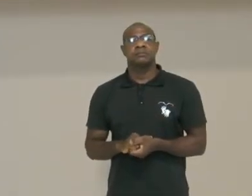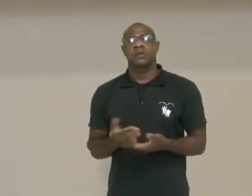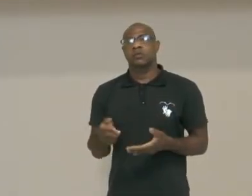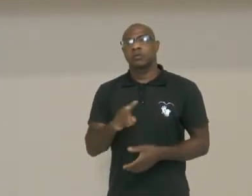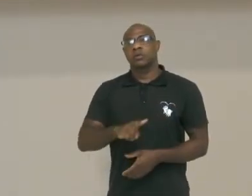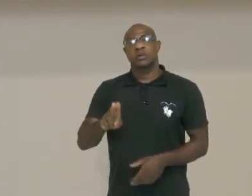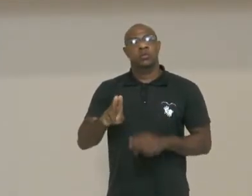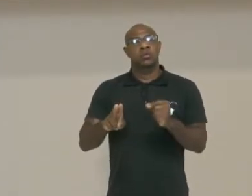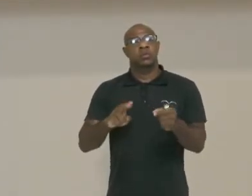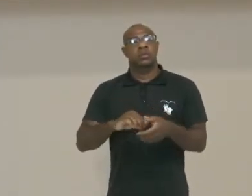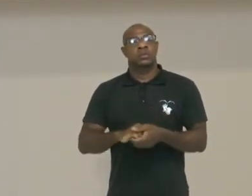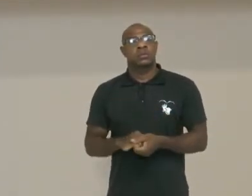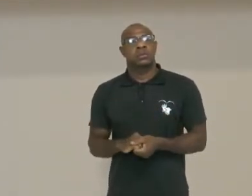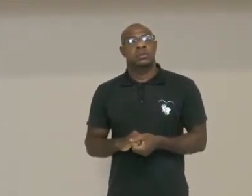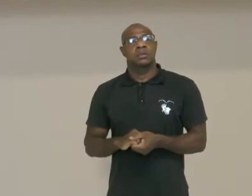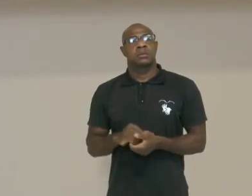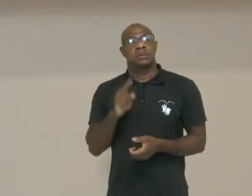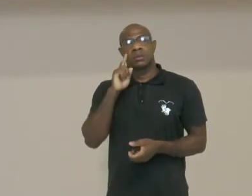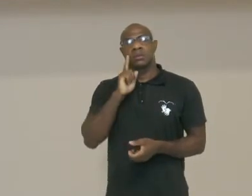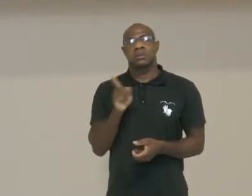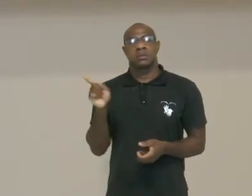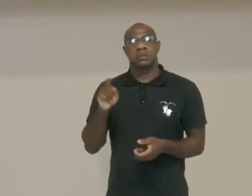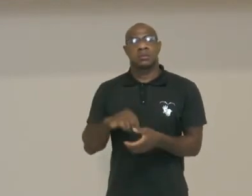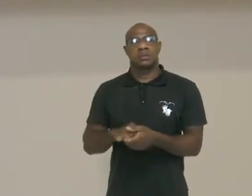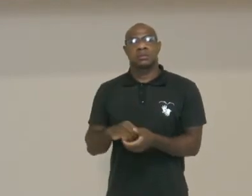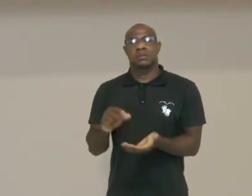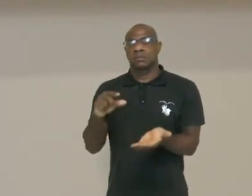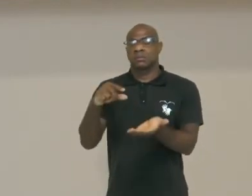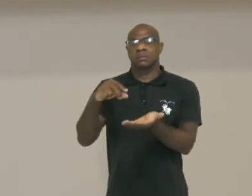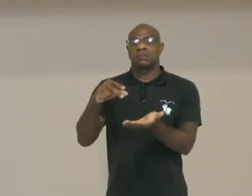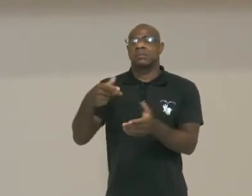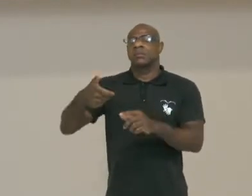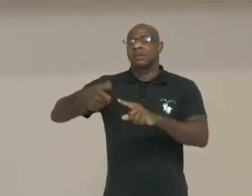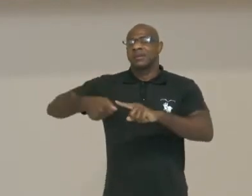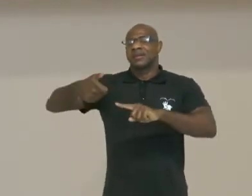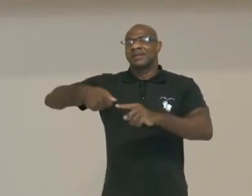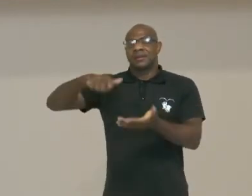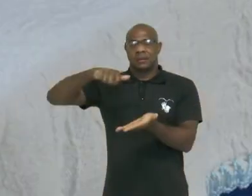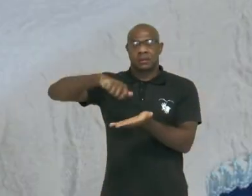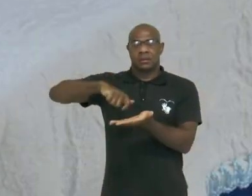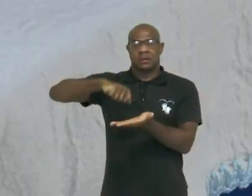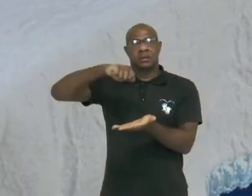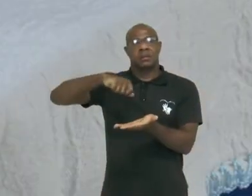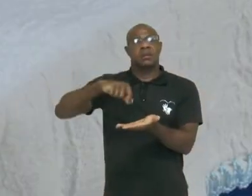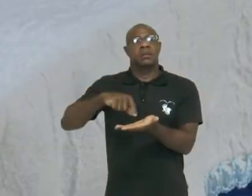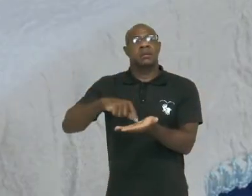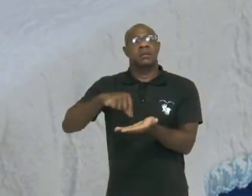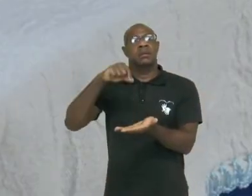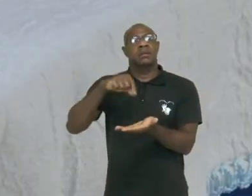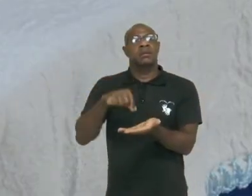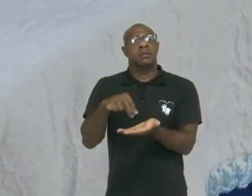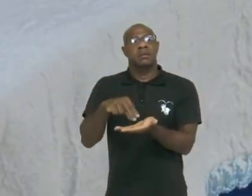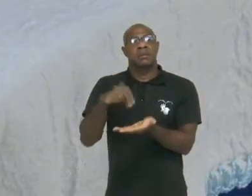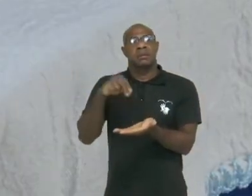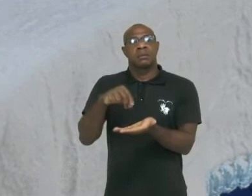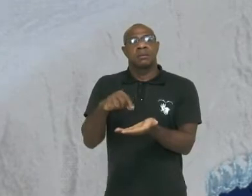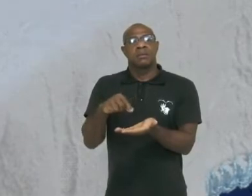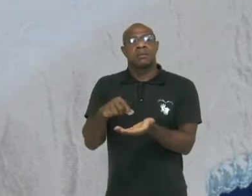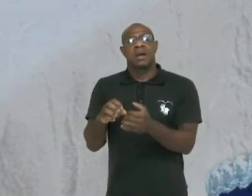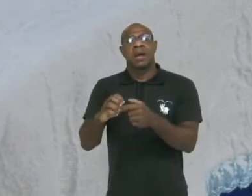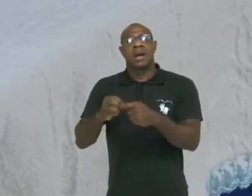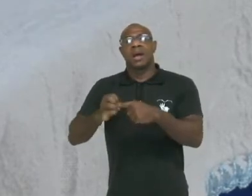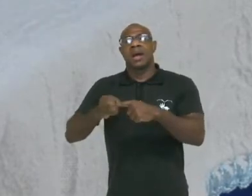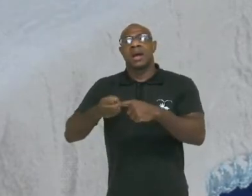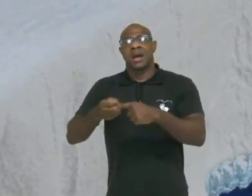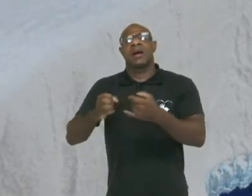agora, né, esse outro bico aqui para ver se a gente consegue pegar grãos.